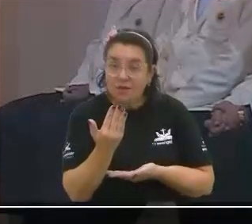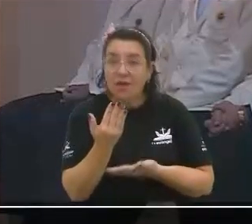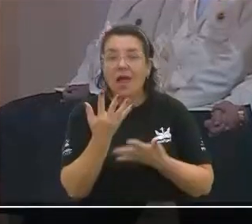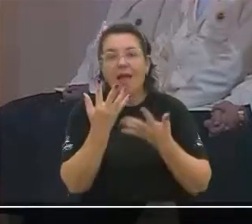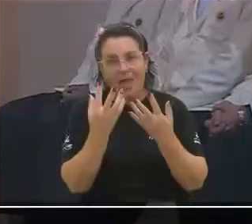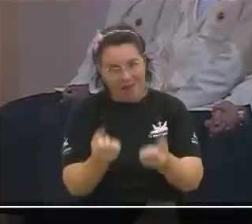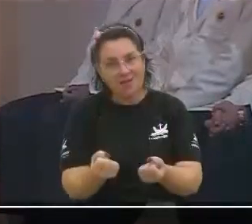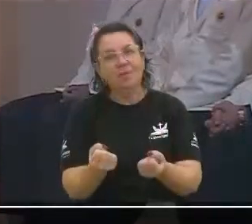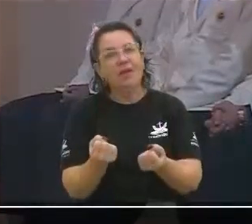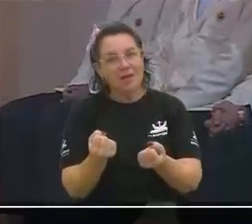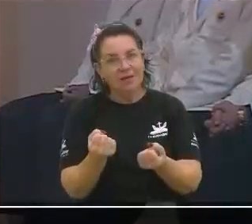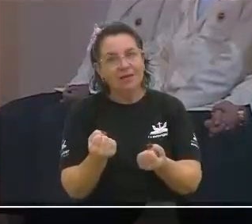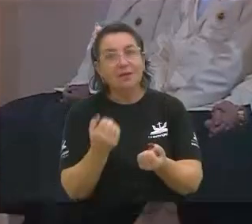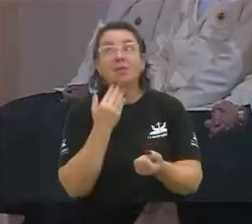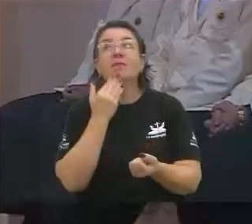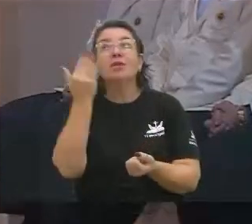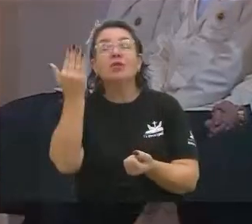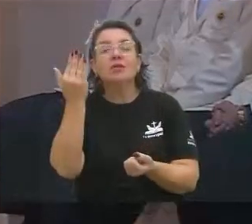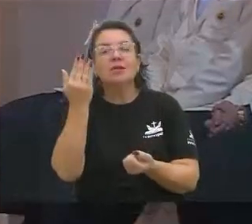e recebereis